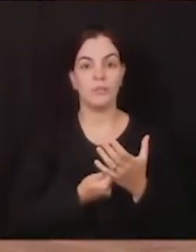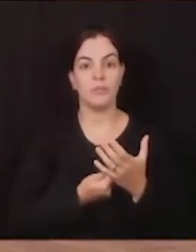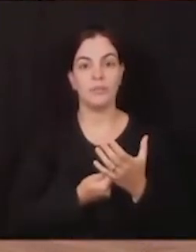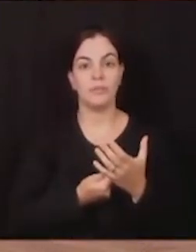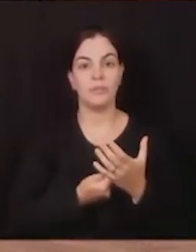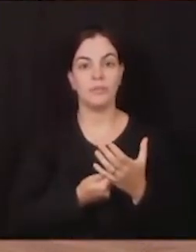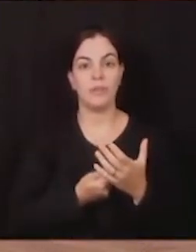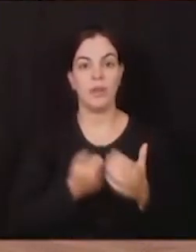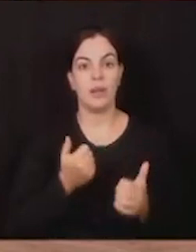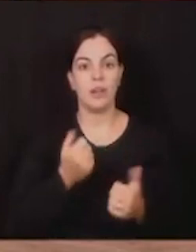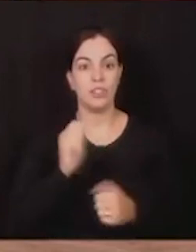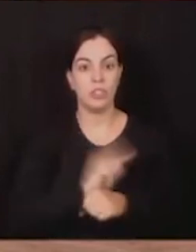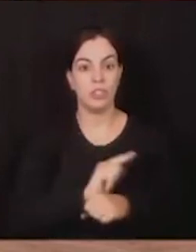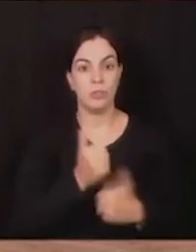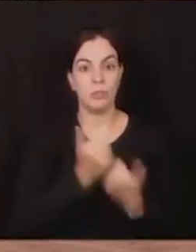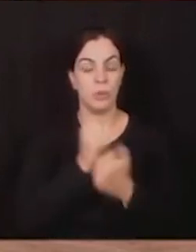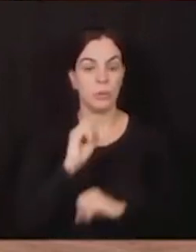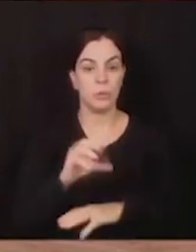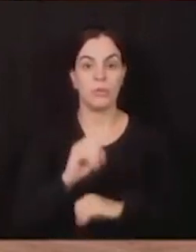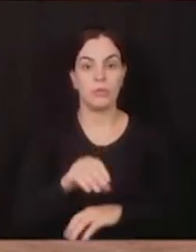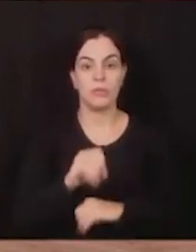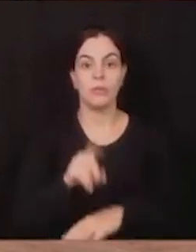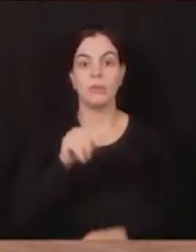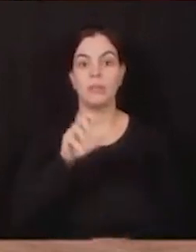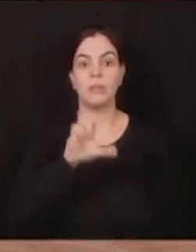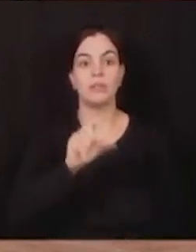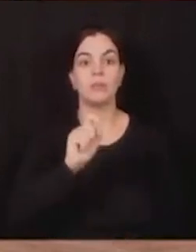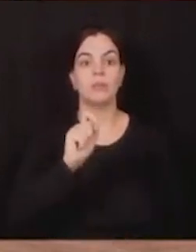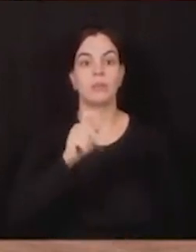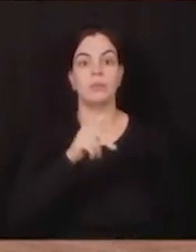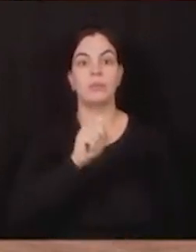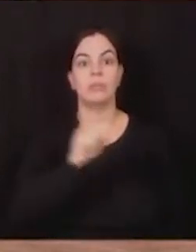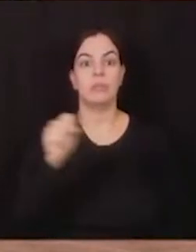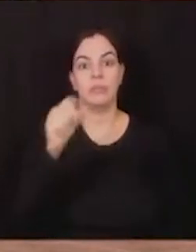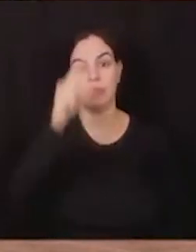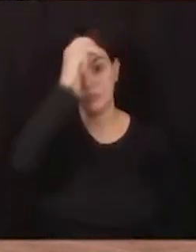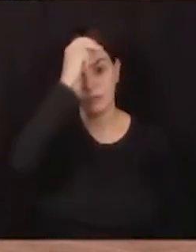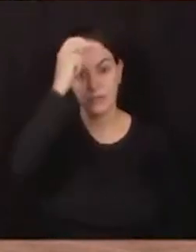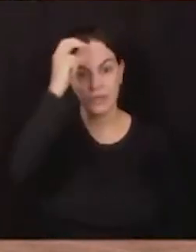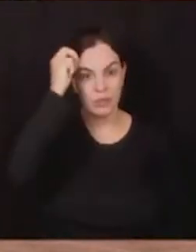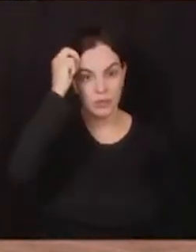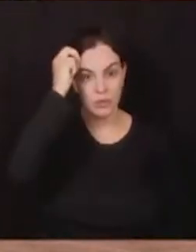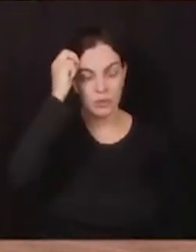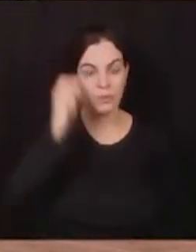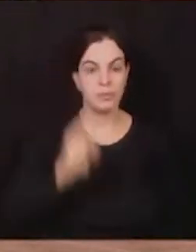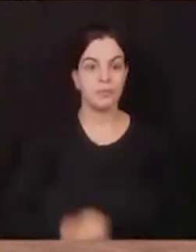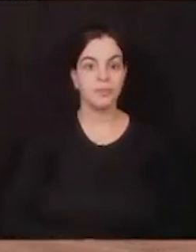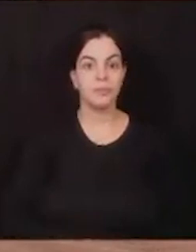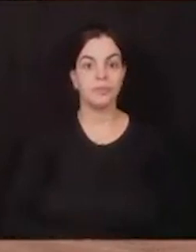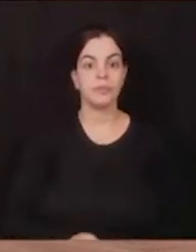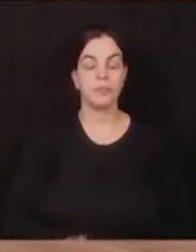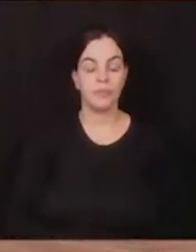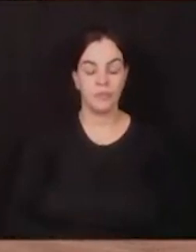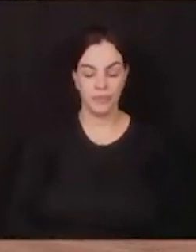apoio educacional. Esse foi o PSS da Prefeitura com o maior número de inscritos. E ele prevê a contratação